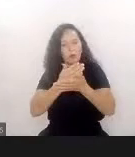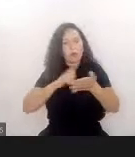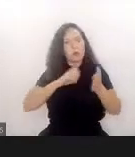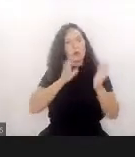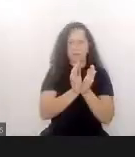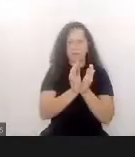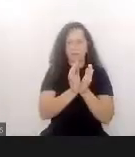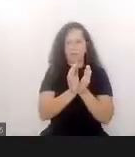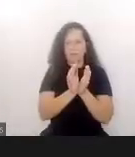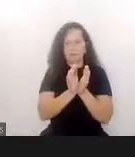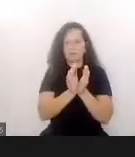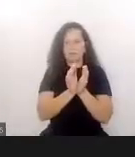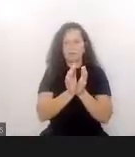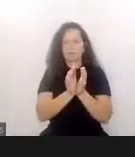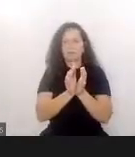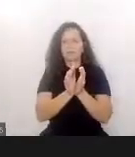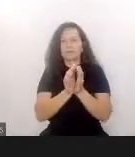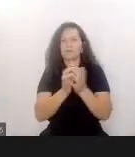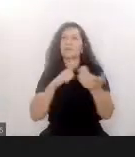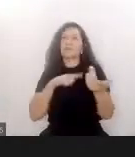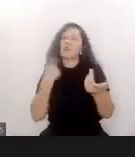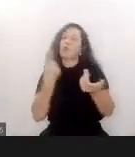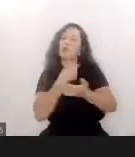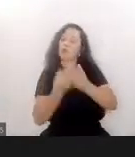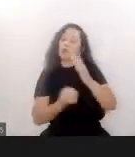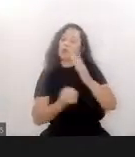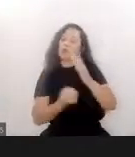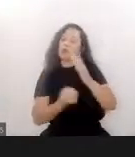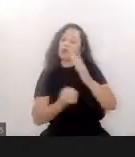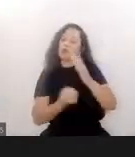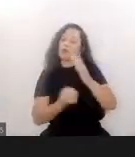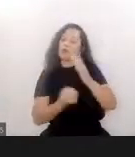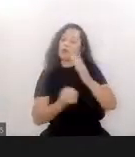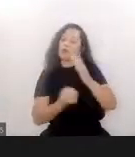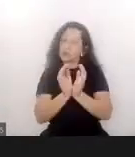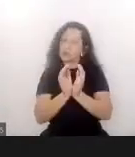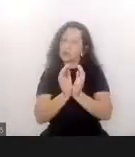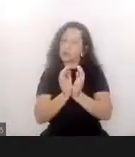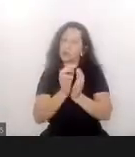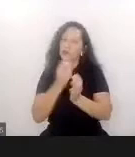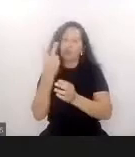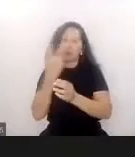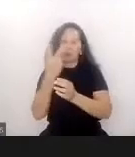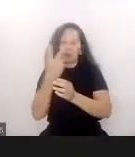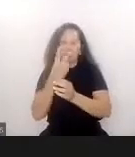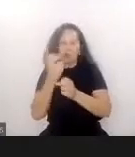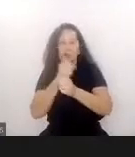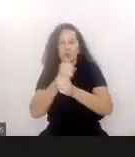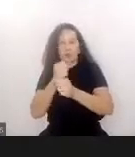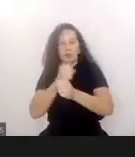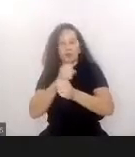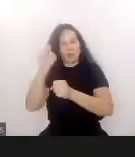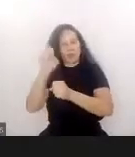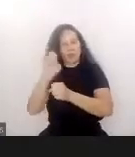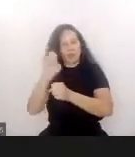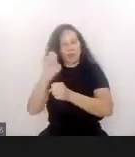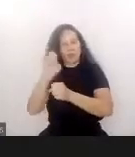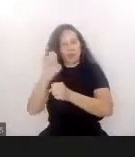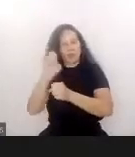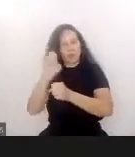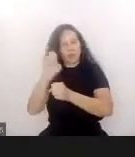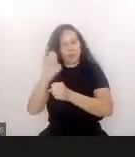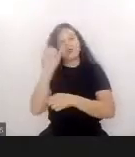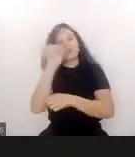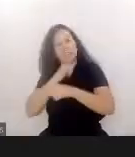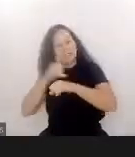foi que a gente desenvolveu junto durante a Bienal de Veneza, de 2018. E a exposição chamou Muros de Ar, que procurava entender as